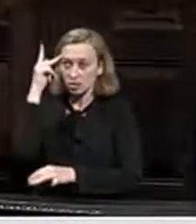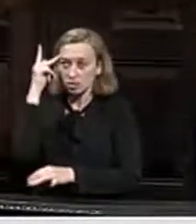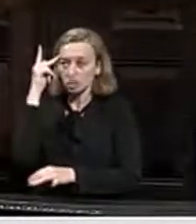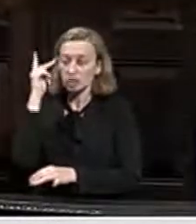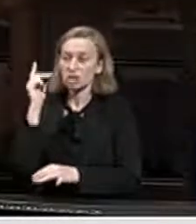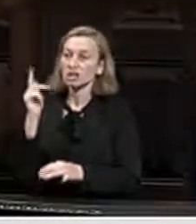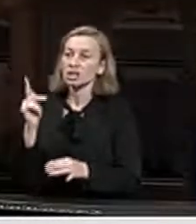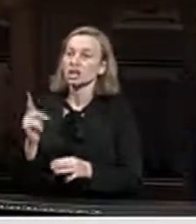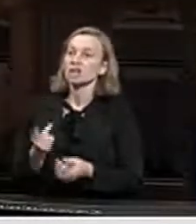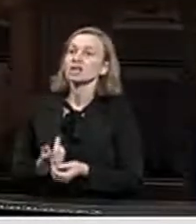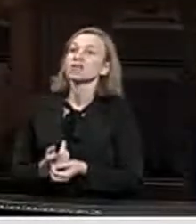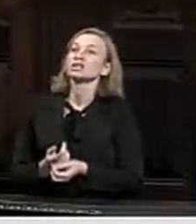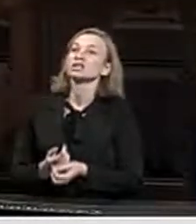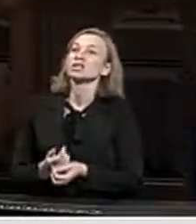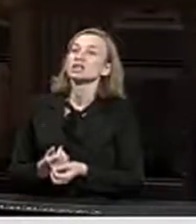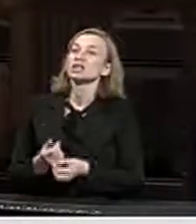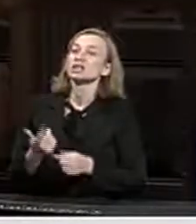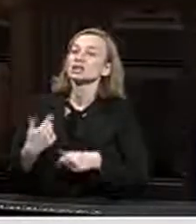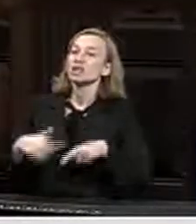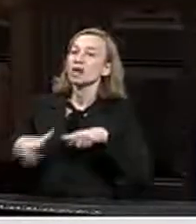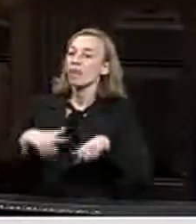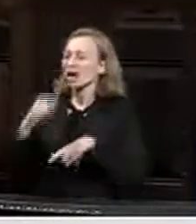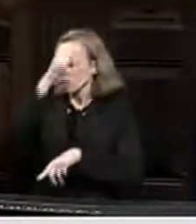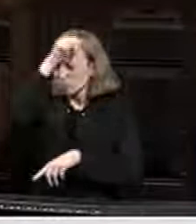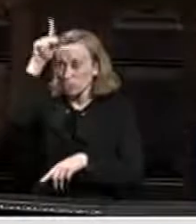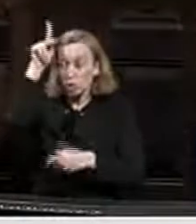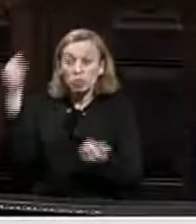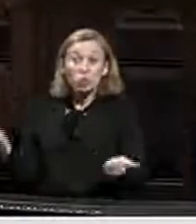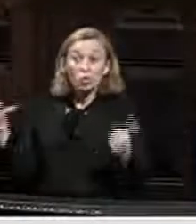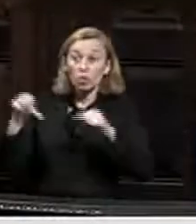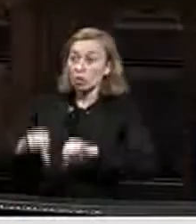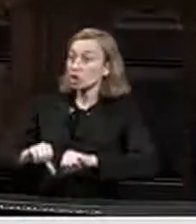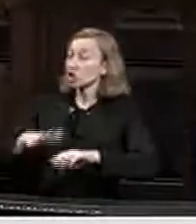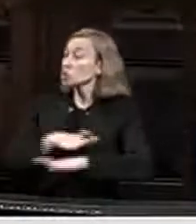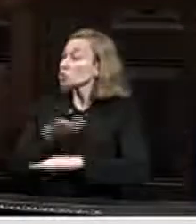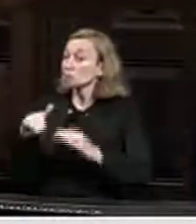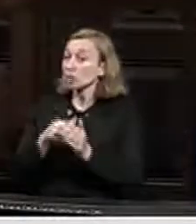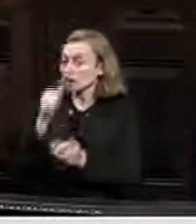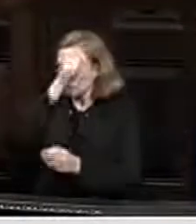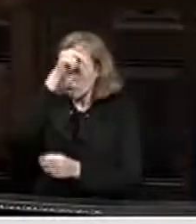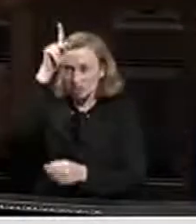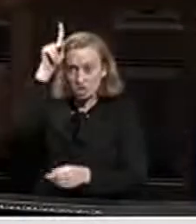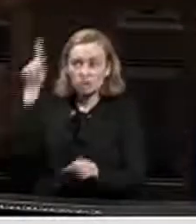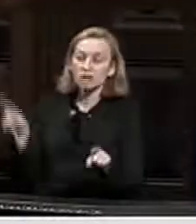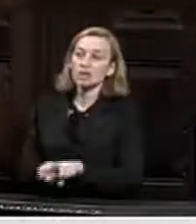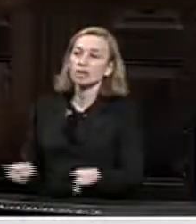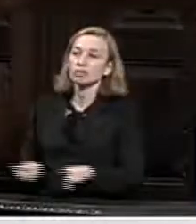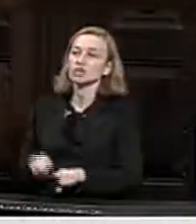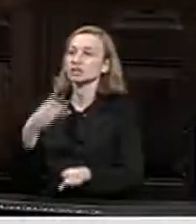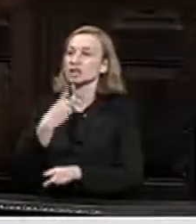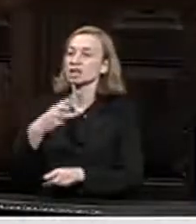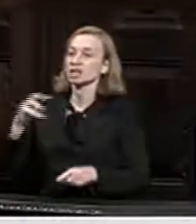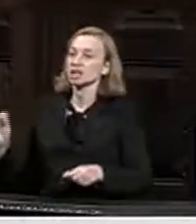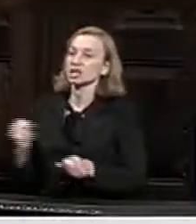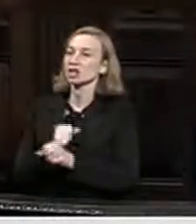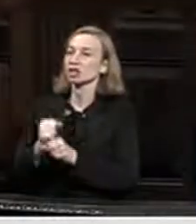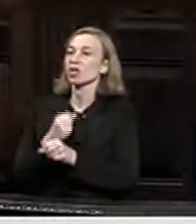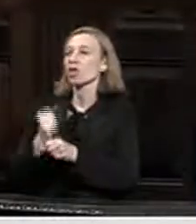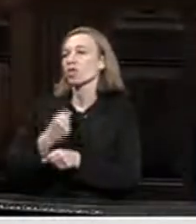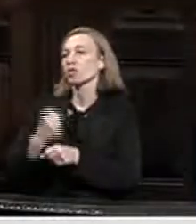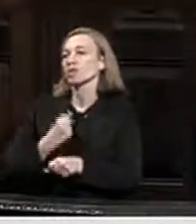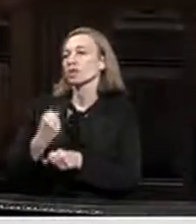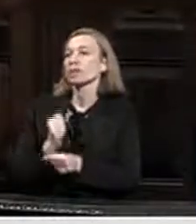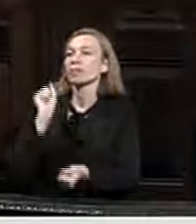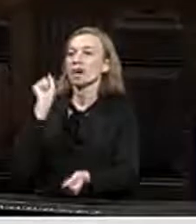serviços públicos, a decadência de toda a estrutura da prefeitura e também 300 obras paradas com